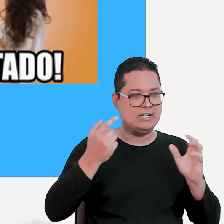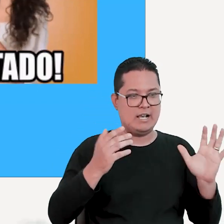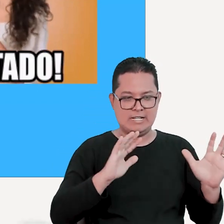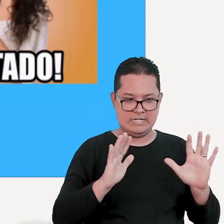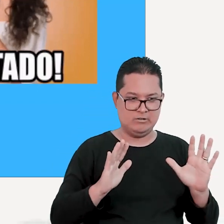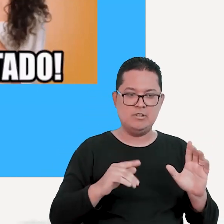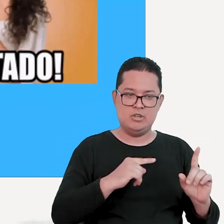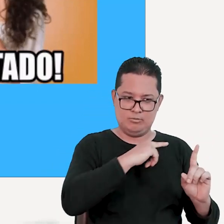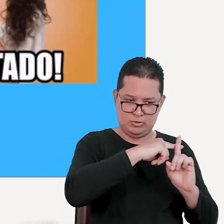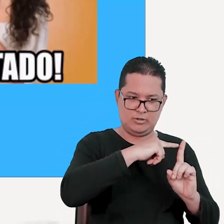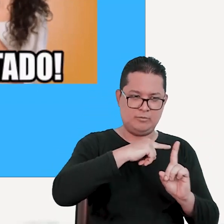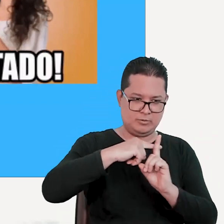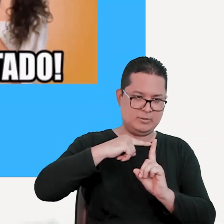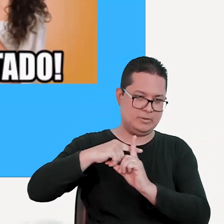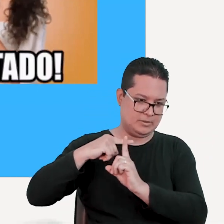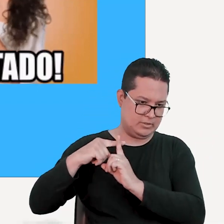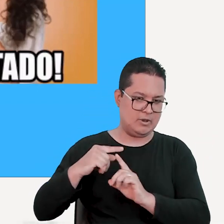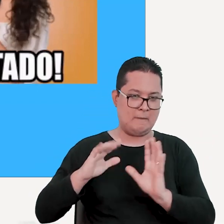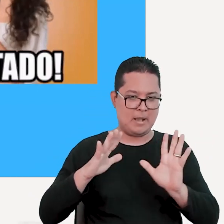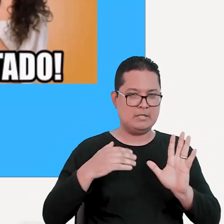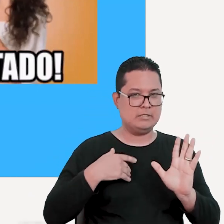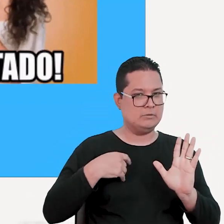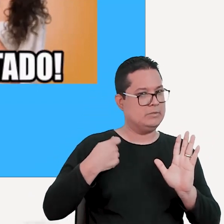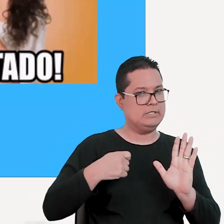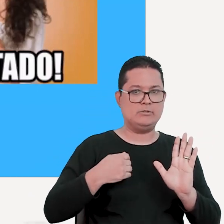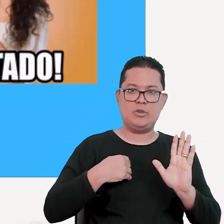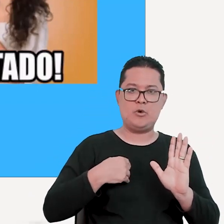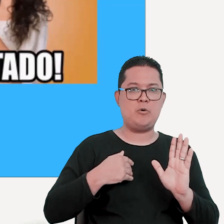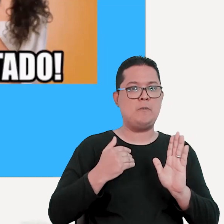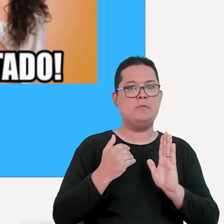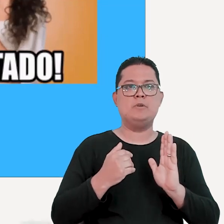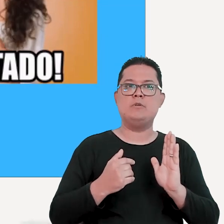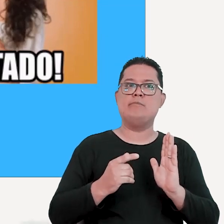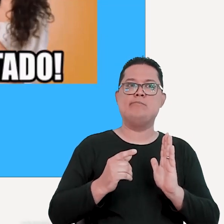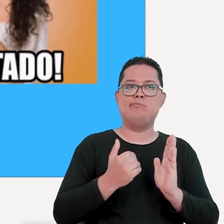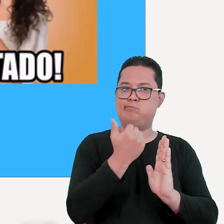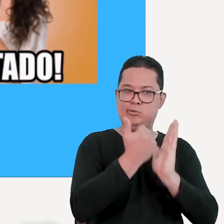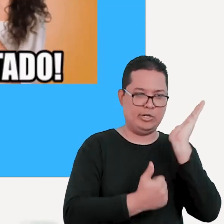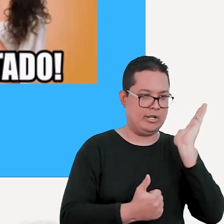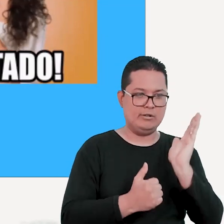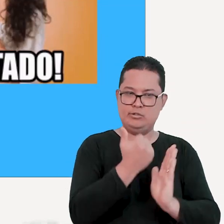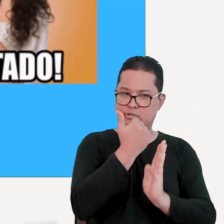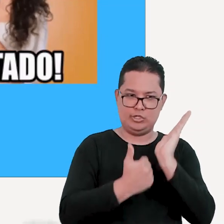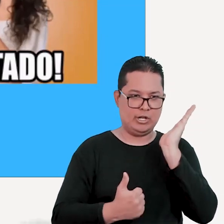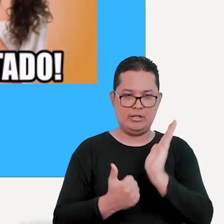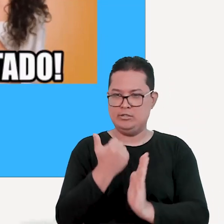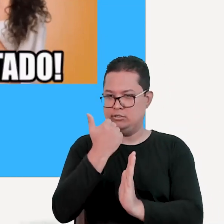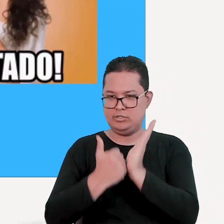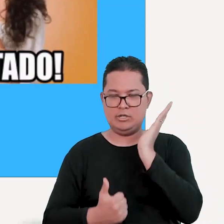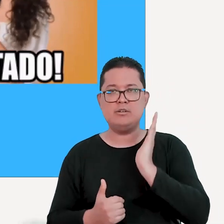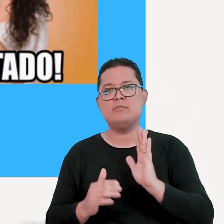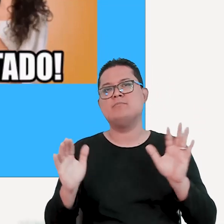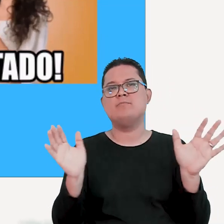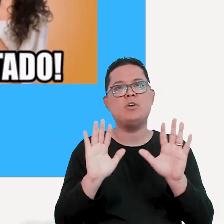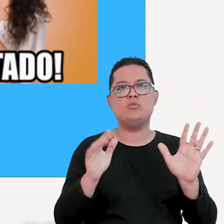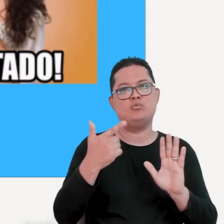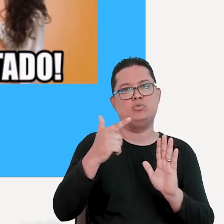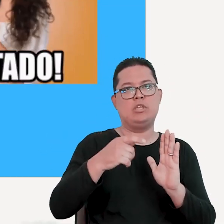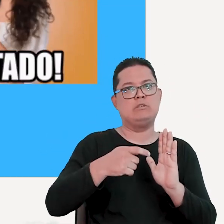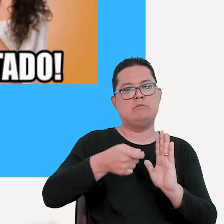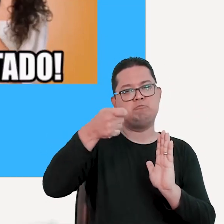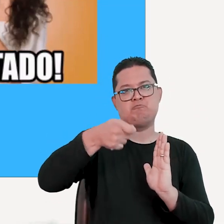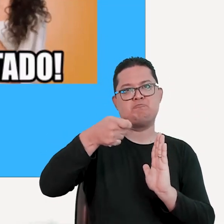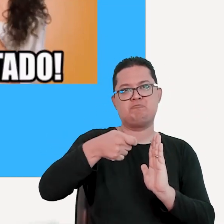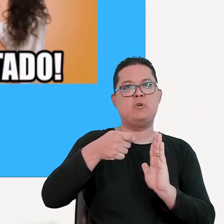mínimo de palavras possíveis. Não, não é sempre assim, não existe 8 e 80. Sempre tem uma análise do todo e uma análise